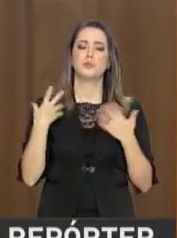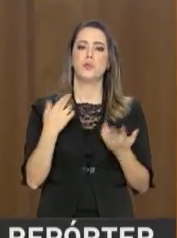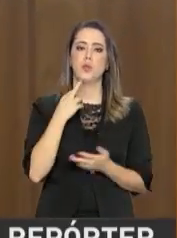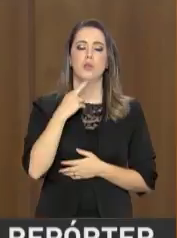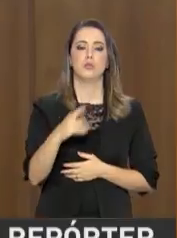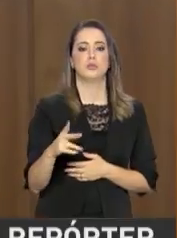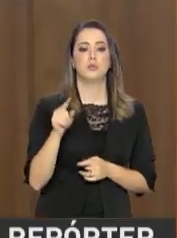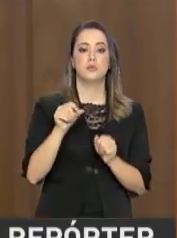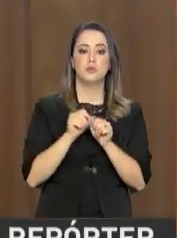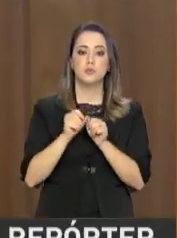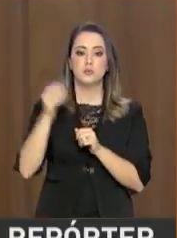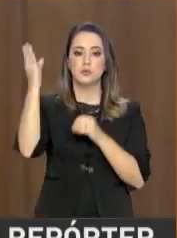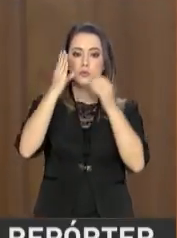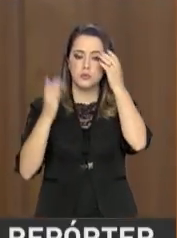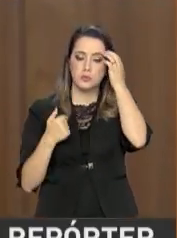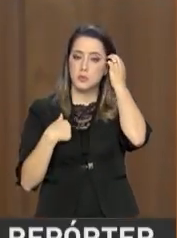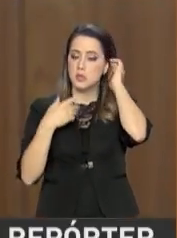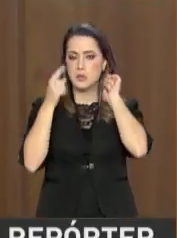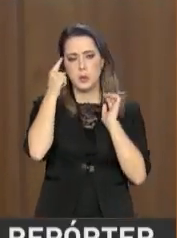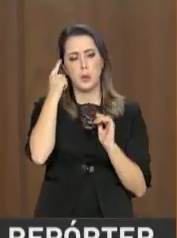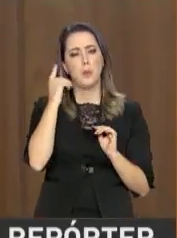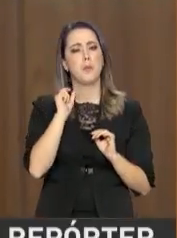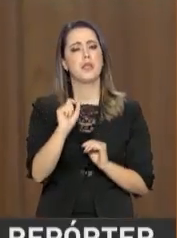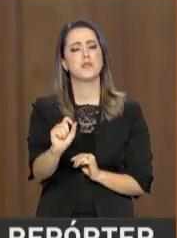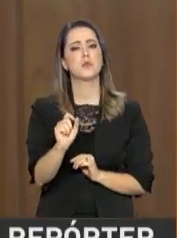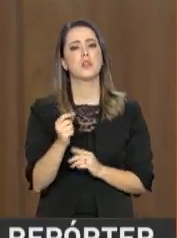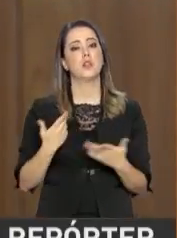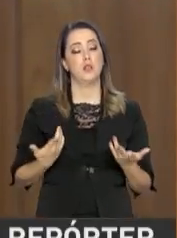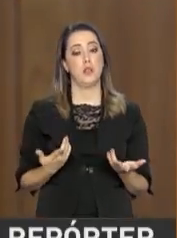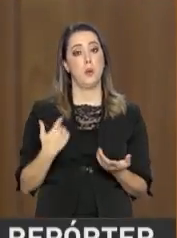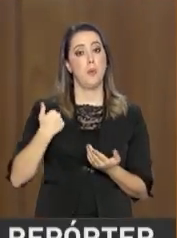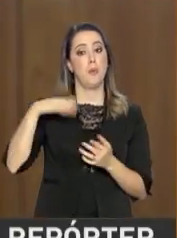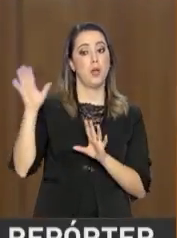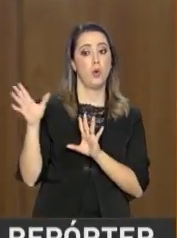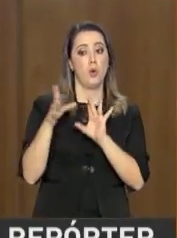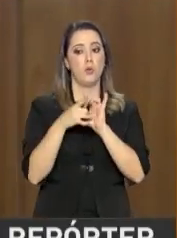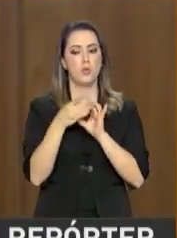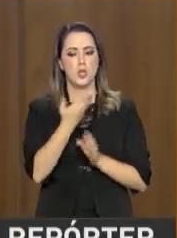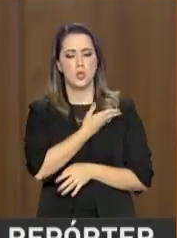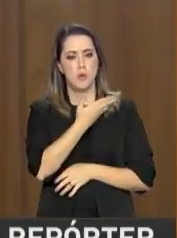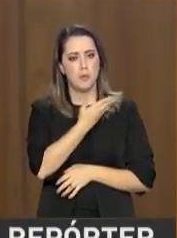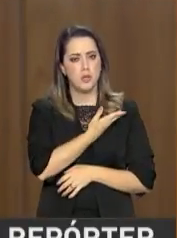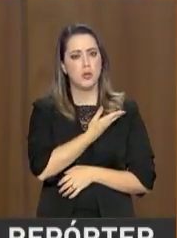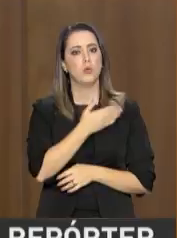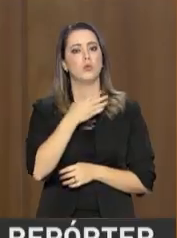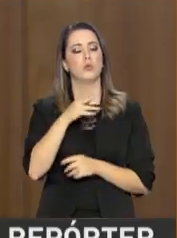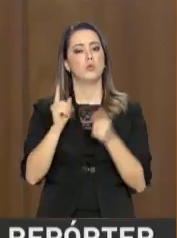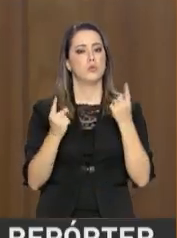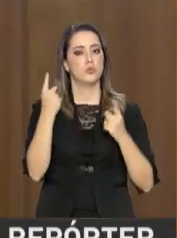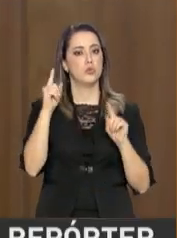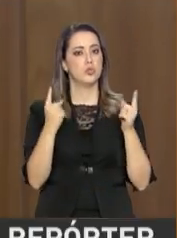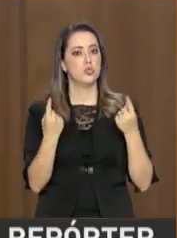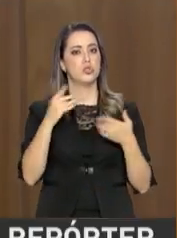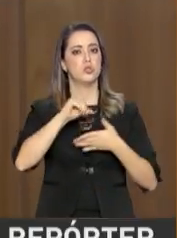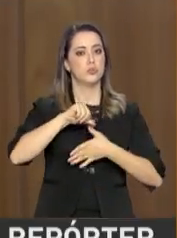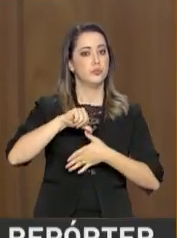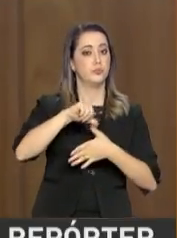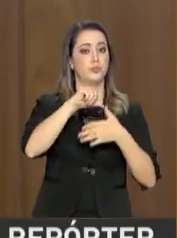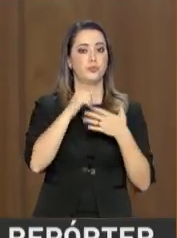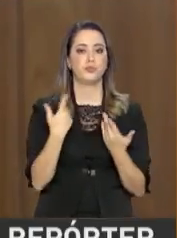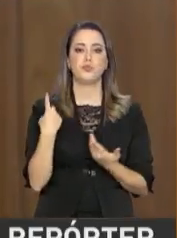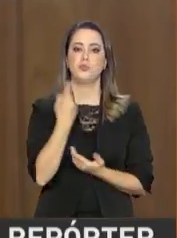faz do brasil penso eu o maior parceiro comercial do chile na região e faz do chile